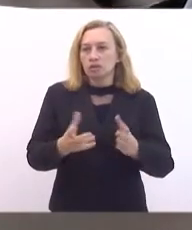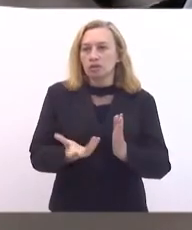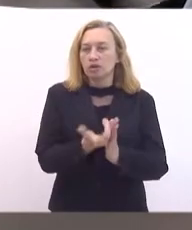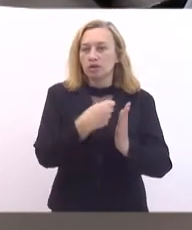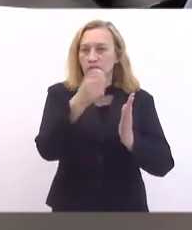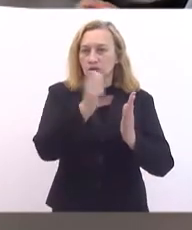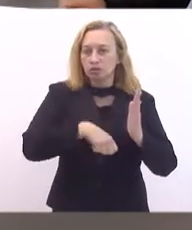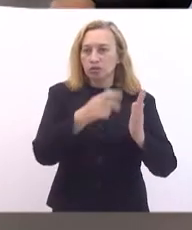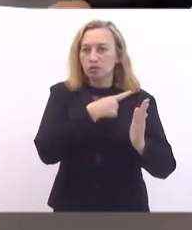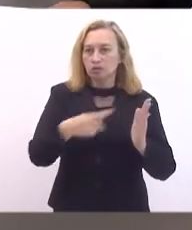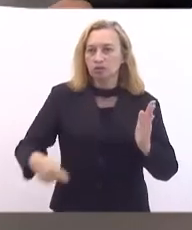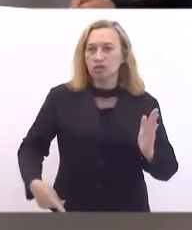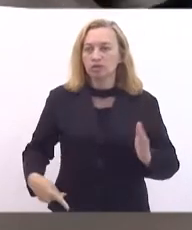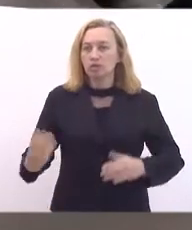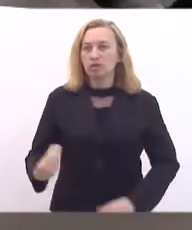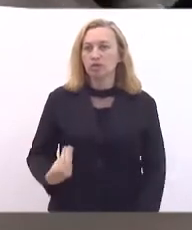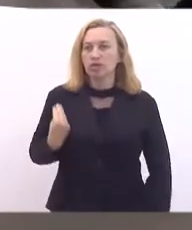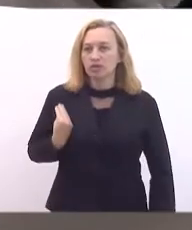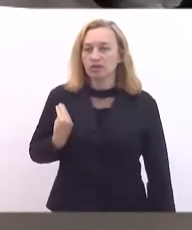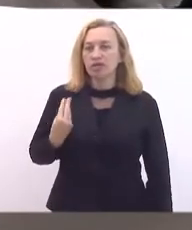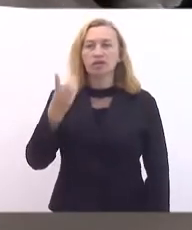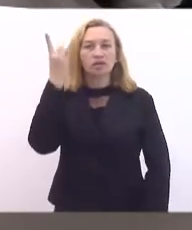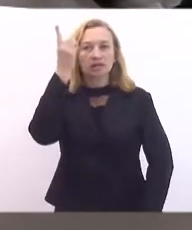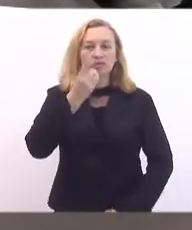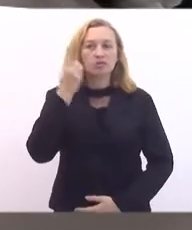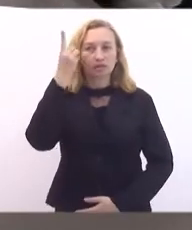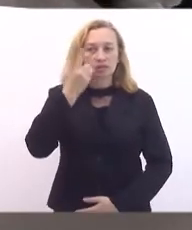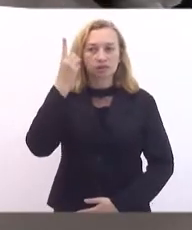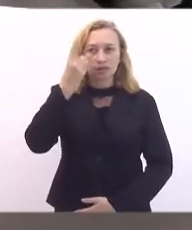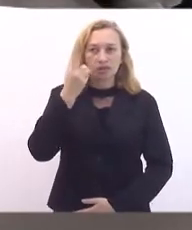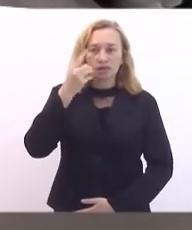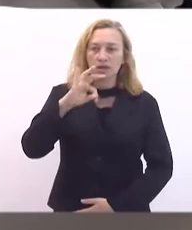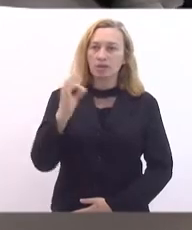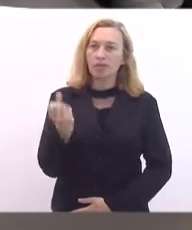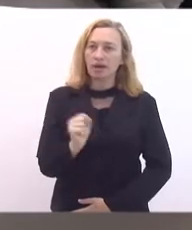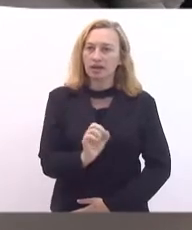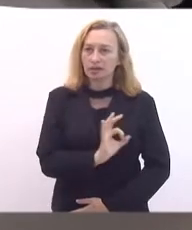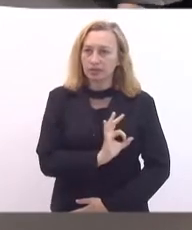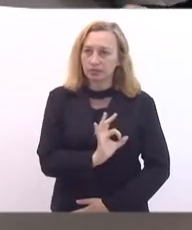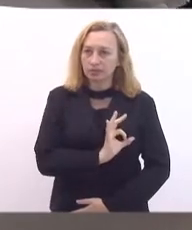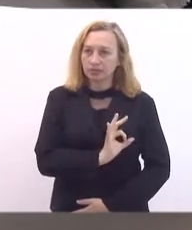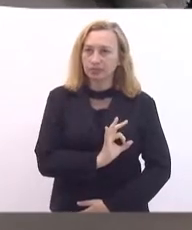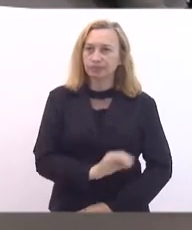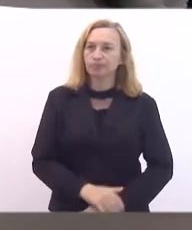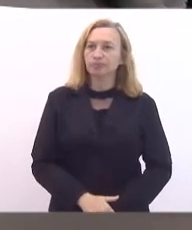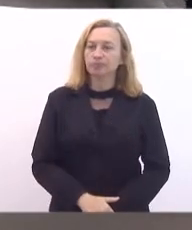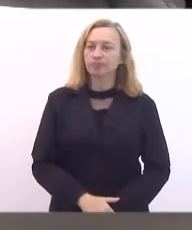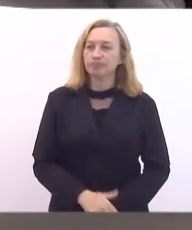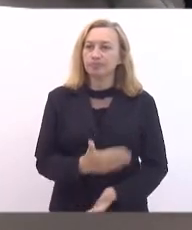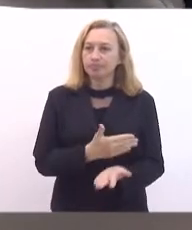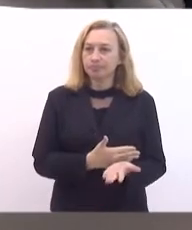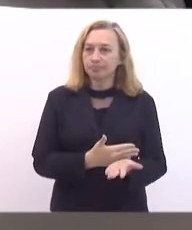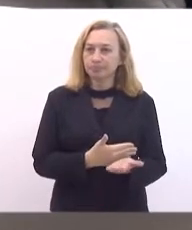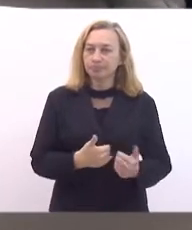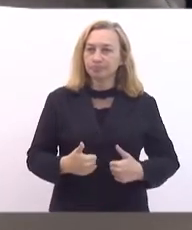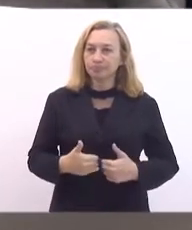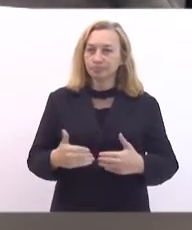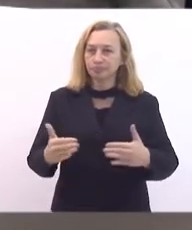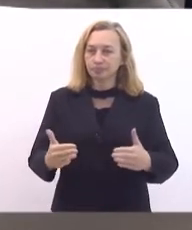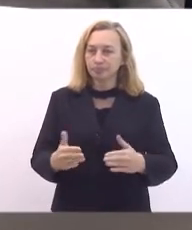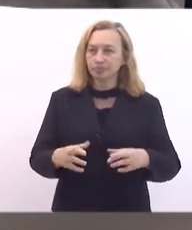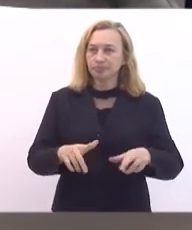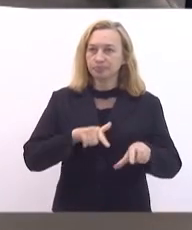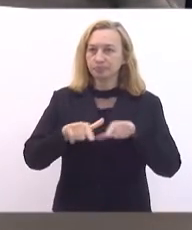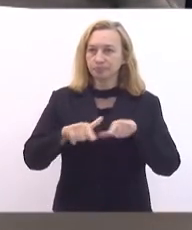e contando com a presença da deputada Martha Rocha dou por aberto os trabalhos